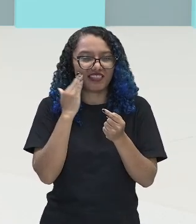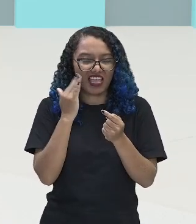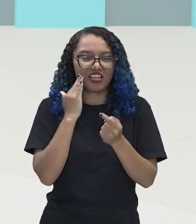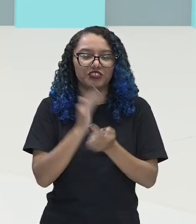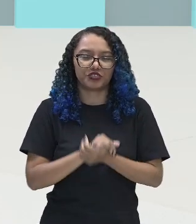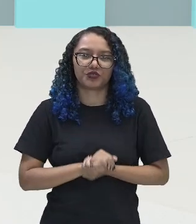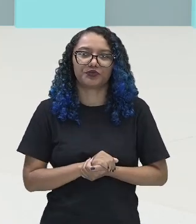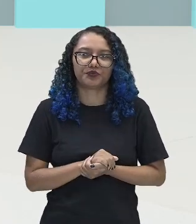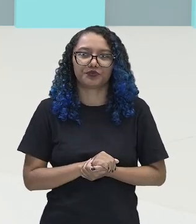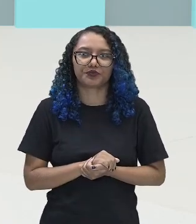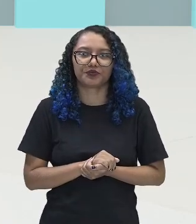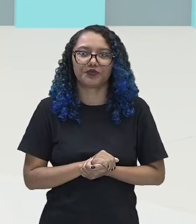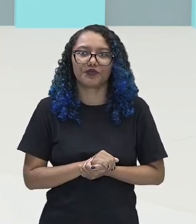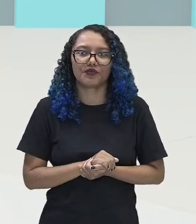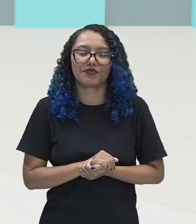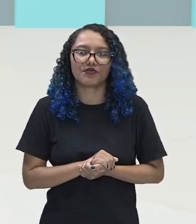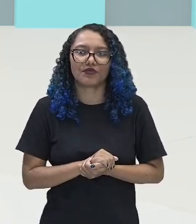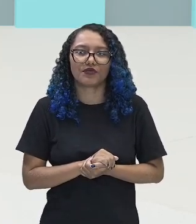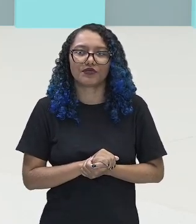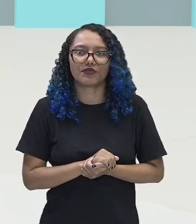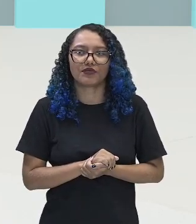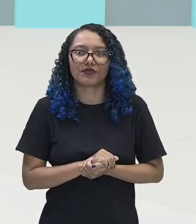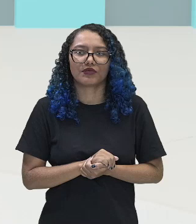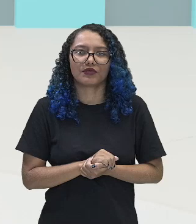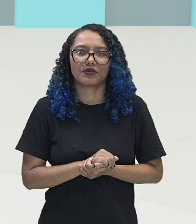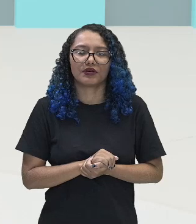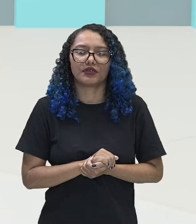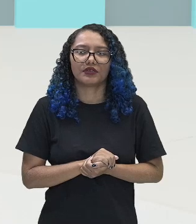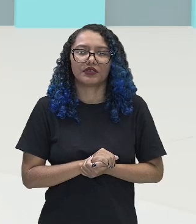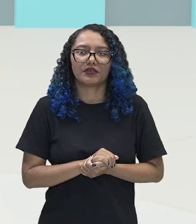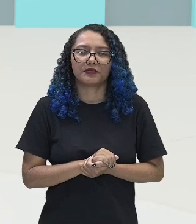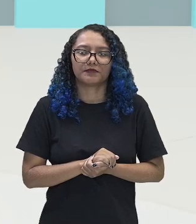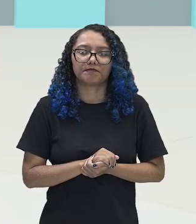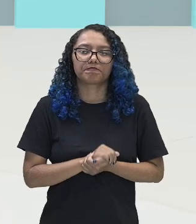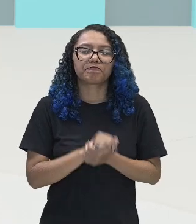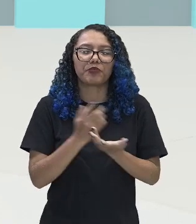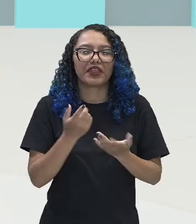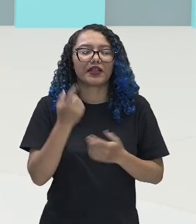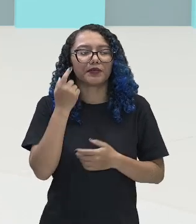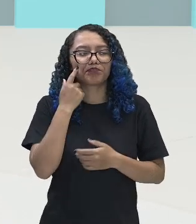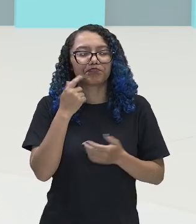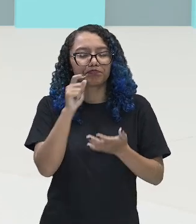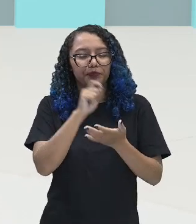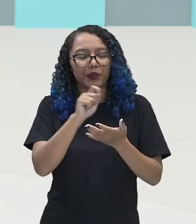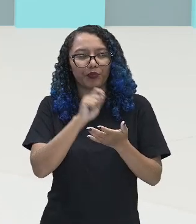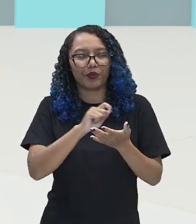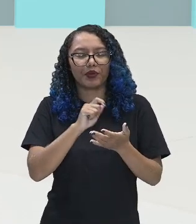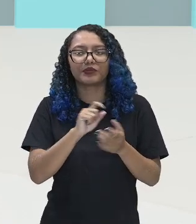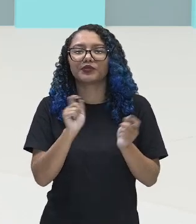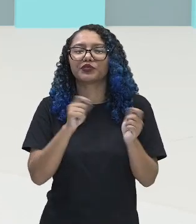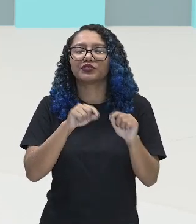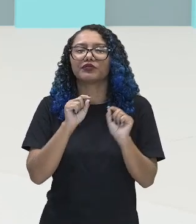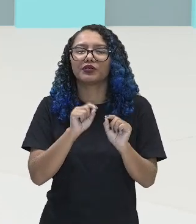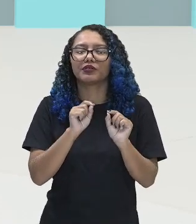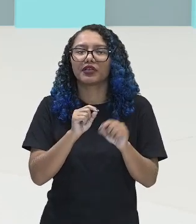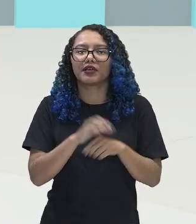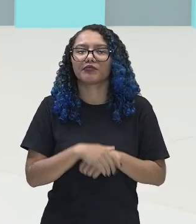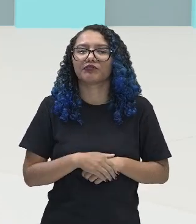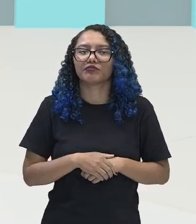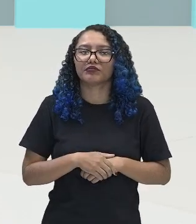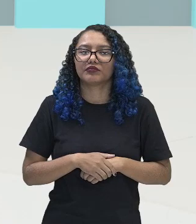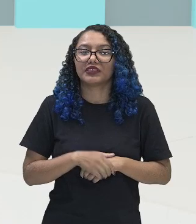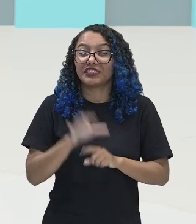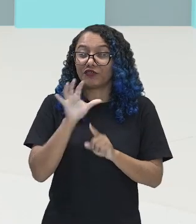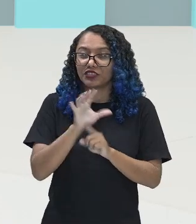que quando ele faz esse diálogo é justamente para instigar você, leitor, a se analisar de que